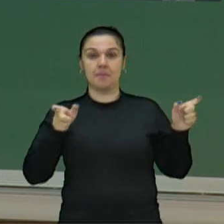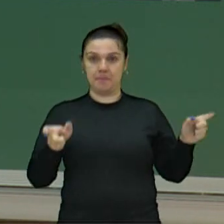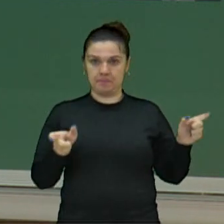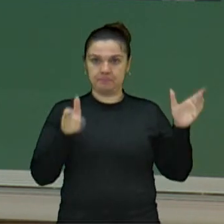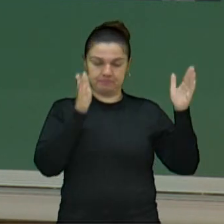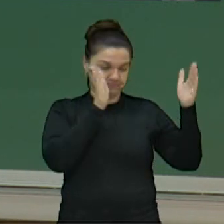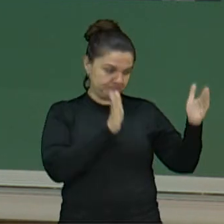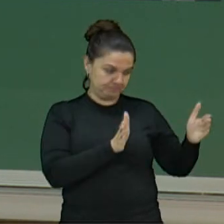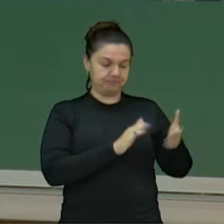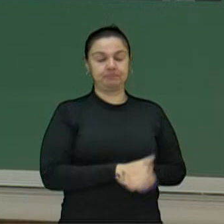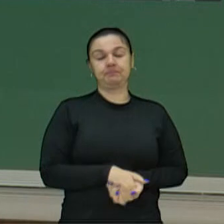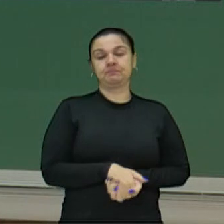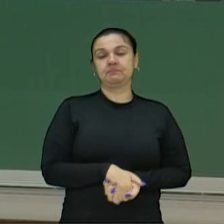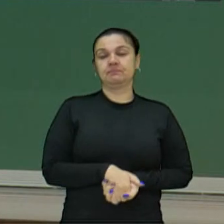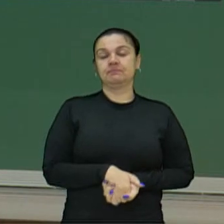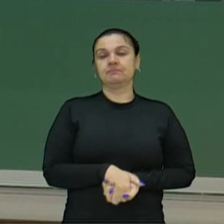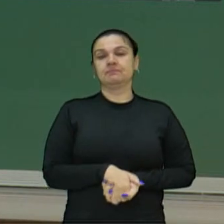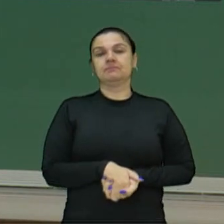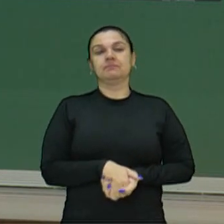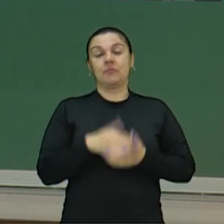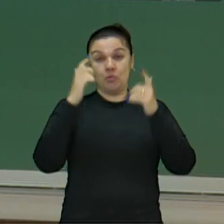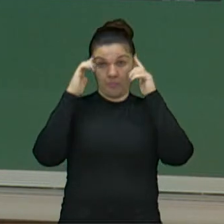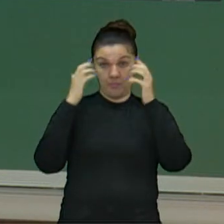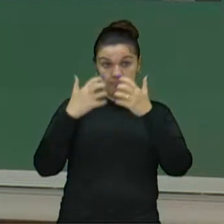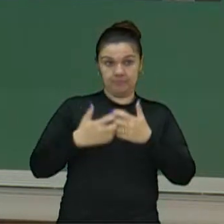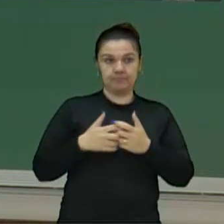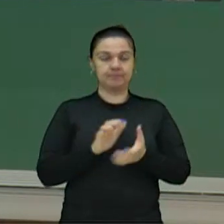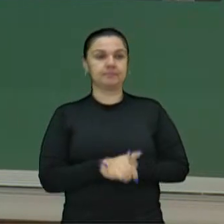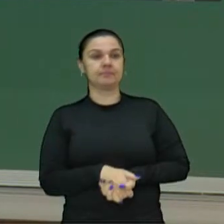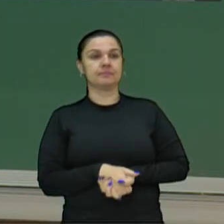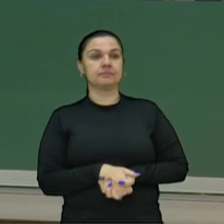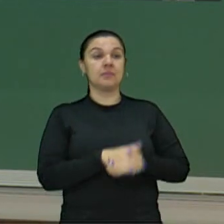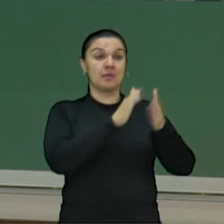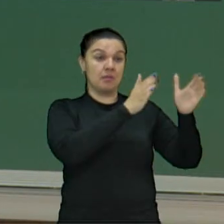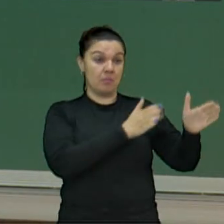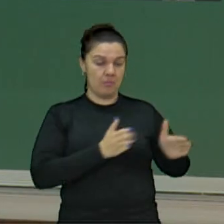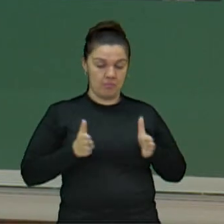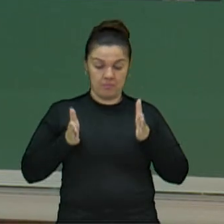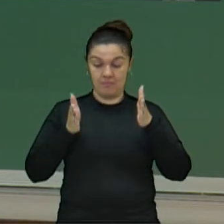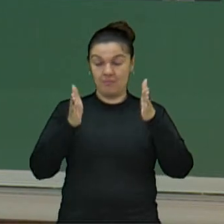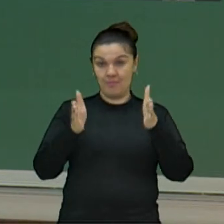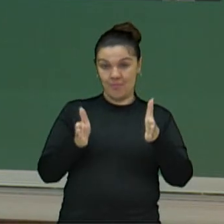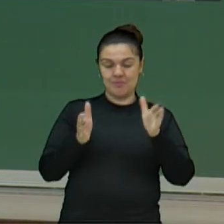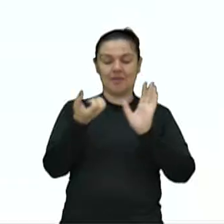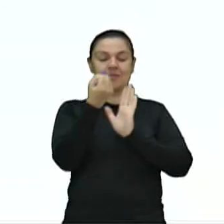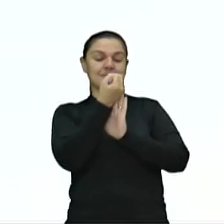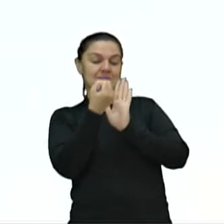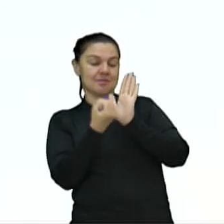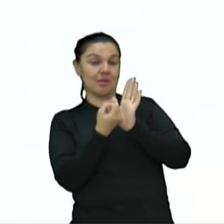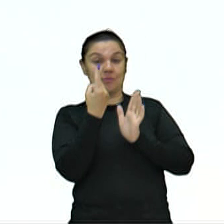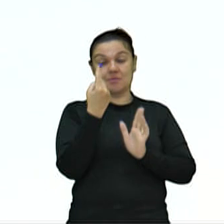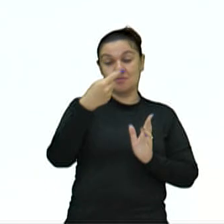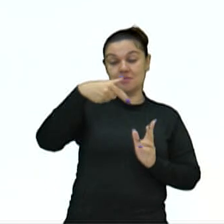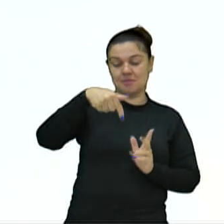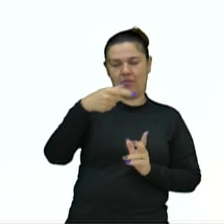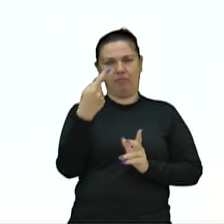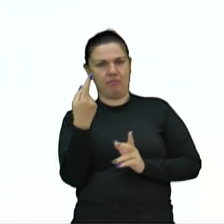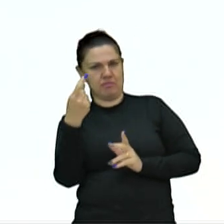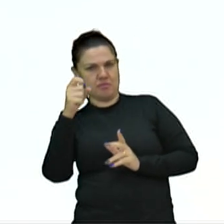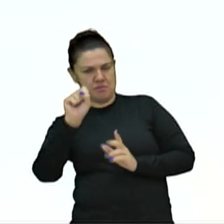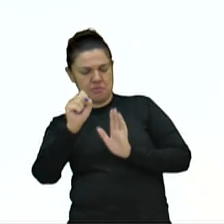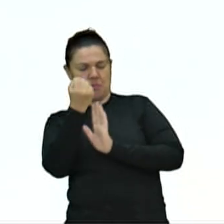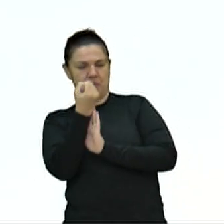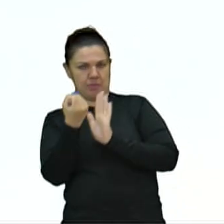nesse momento da história do pensamento. Já entre o século XVII e o século XVIII,